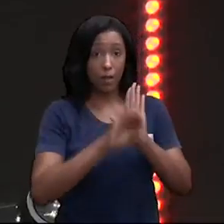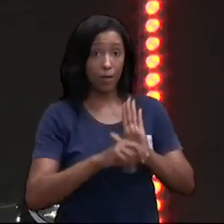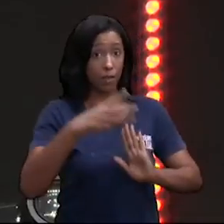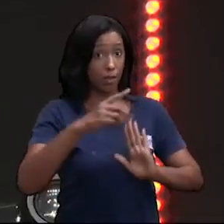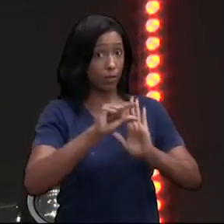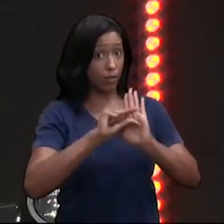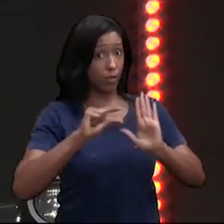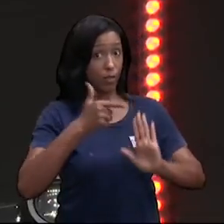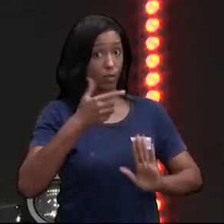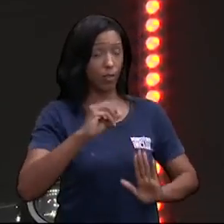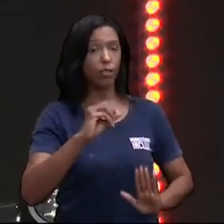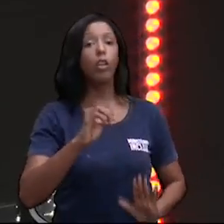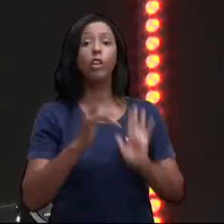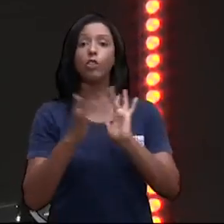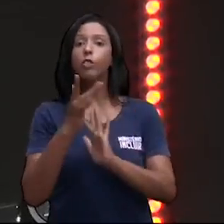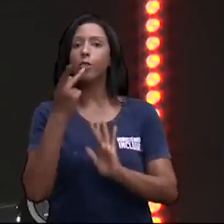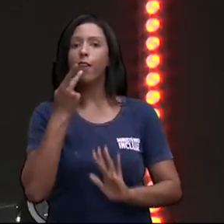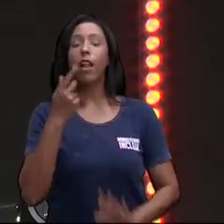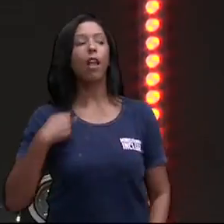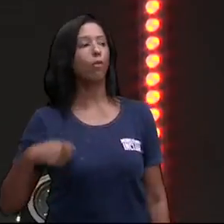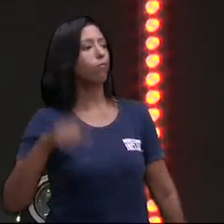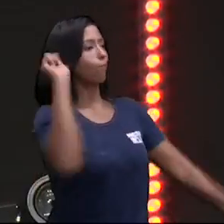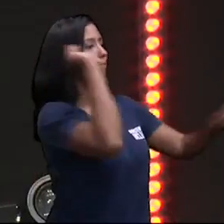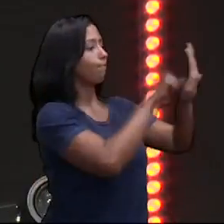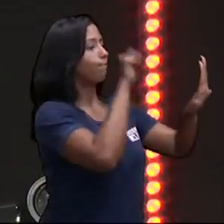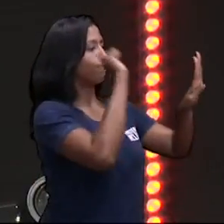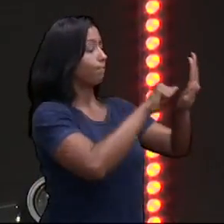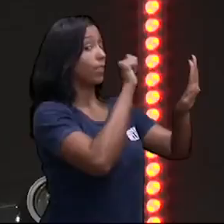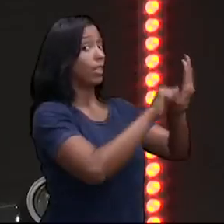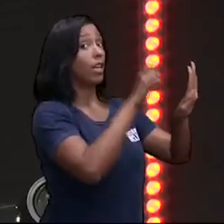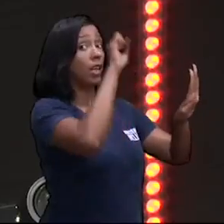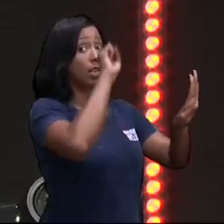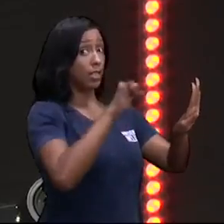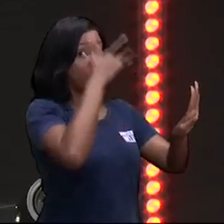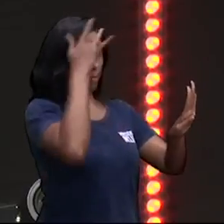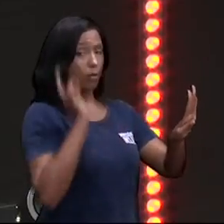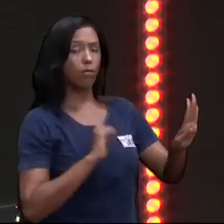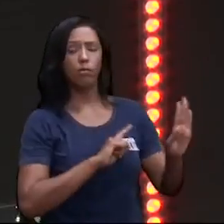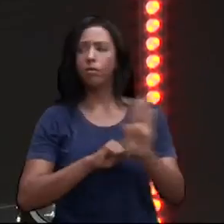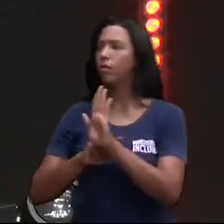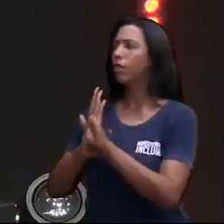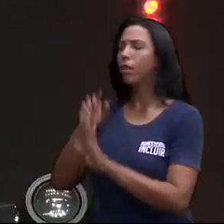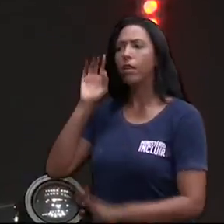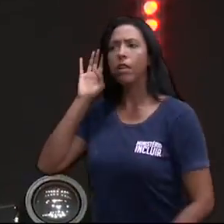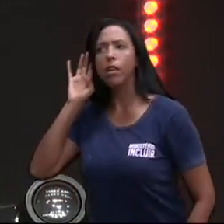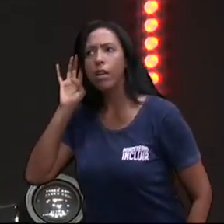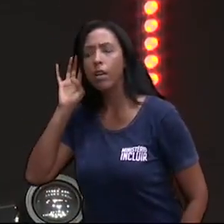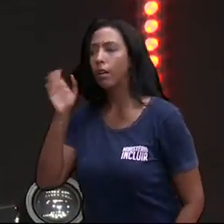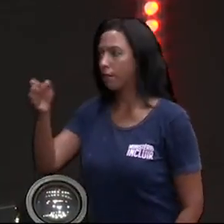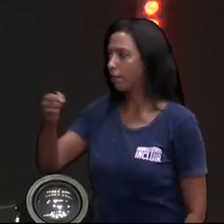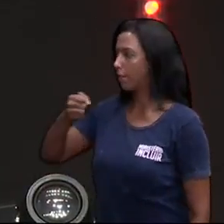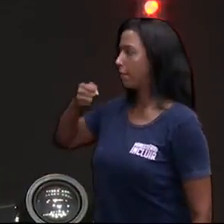diz assim eis que estou a porta e bato se alguém ouvir a minha voz e abrir a